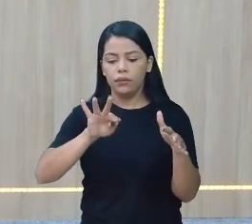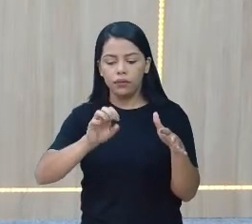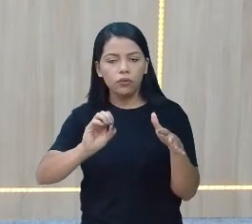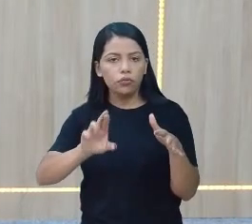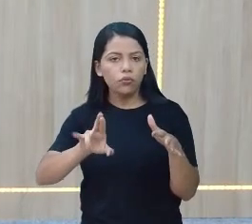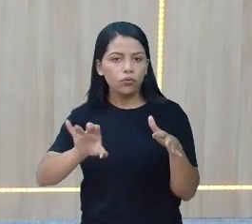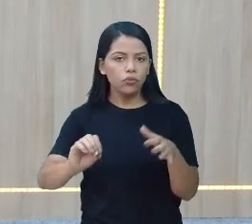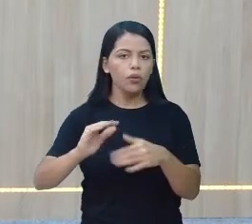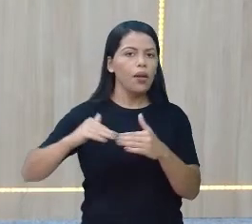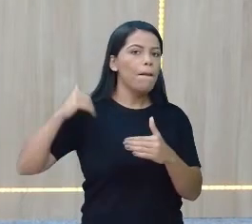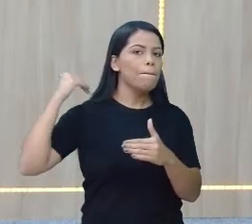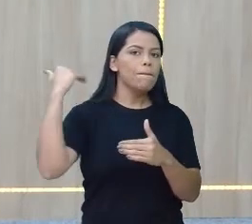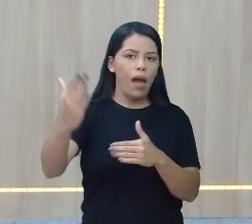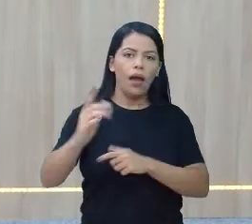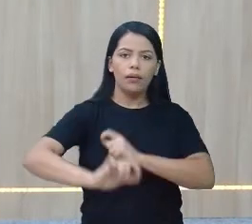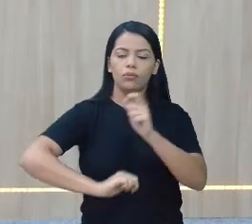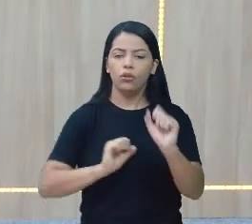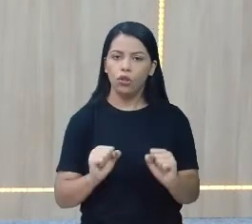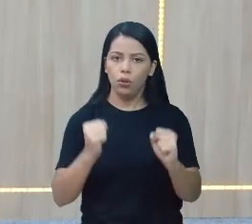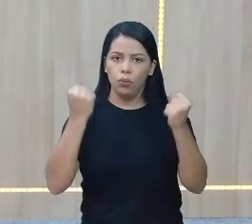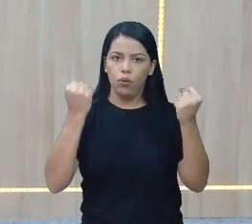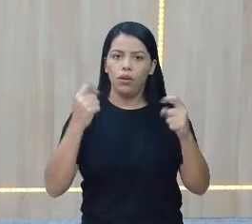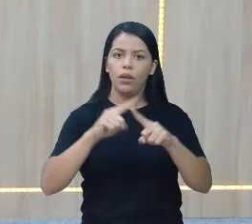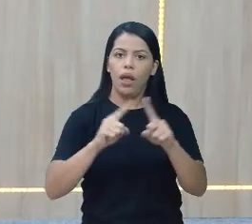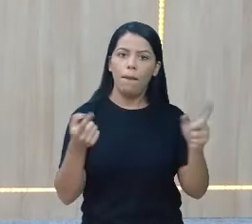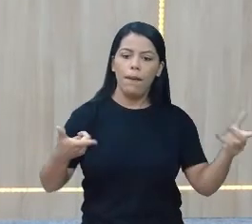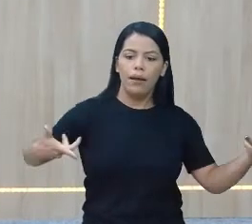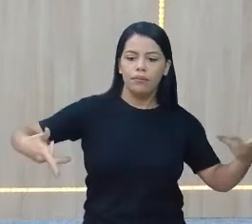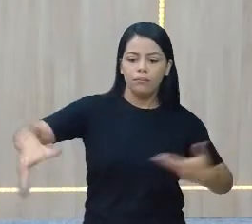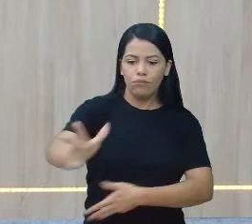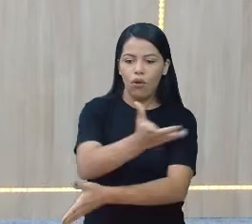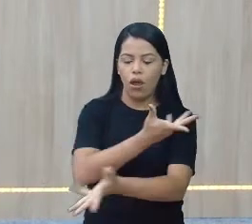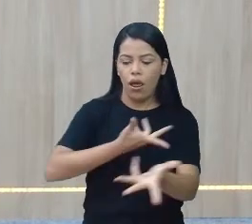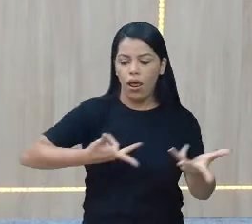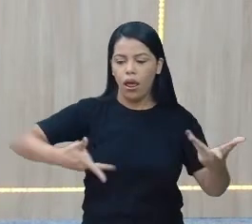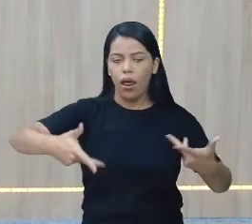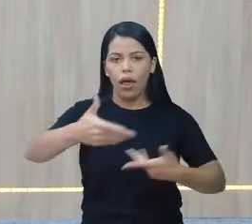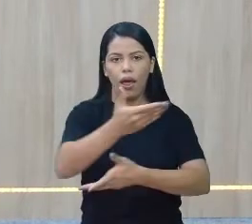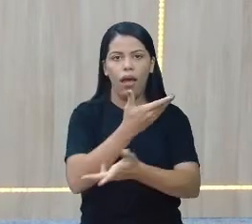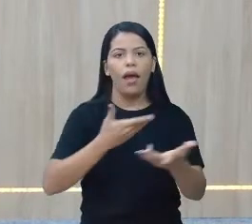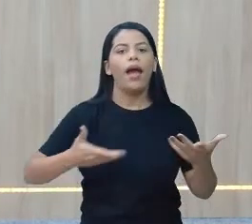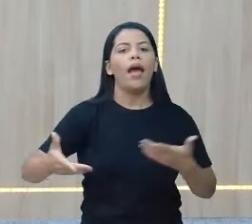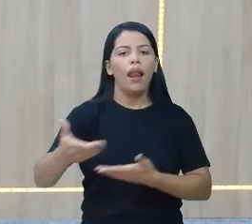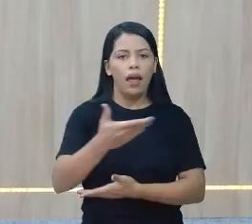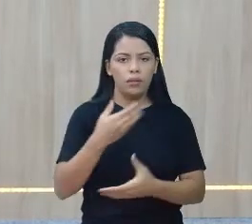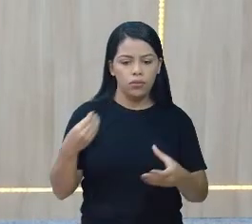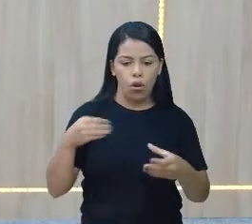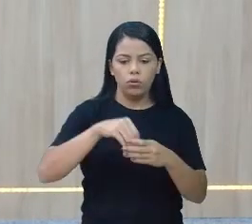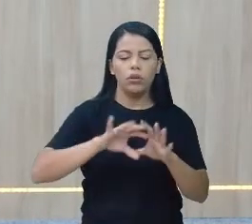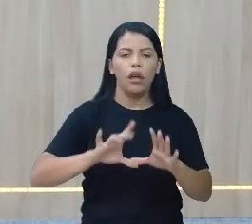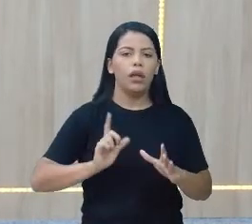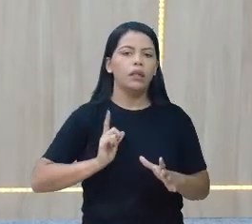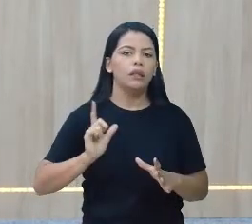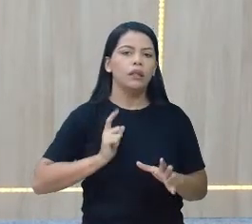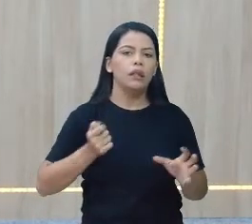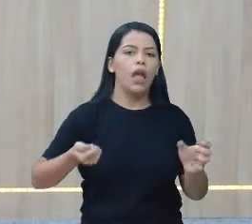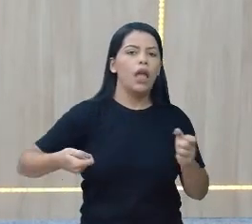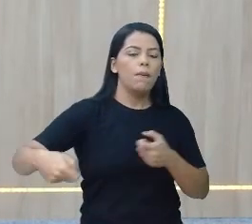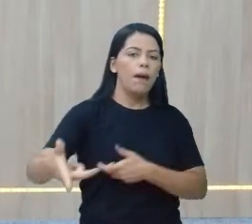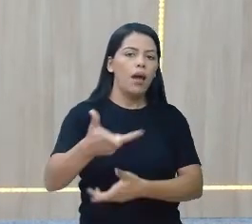só toda aquela questão da fluidez do espaço em que está ali, ó, inserido a trocas